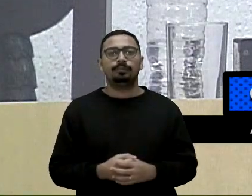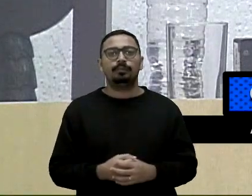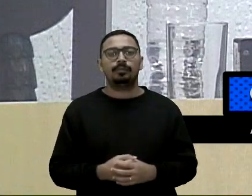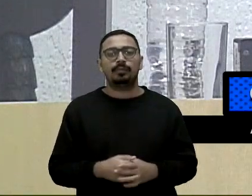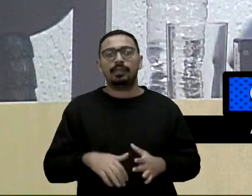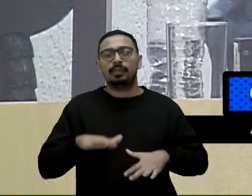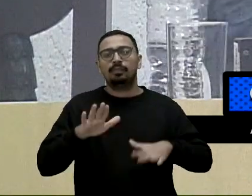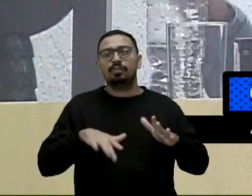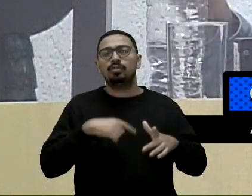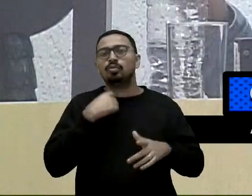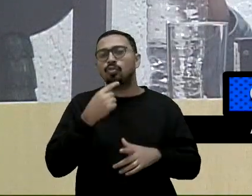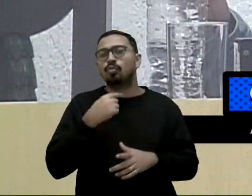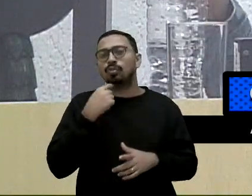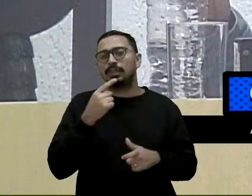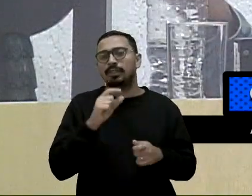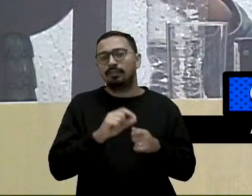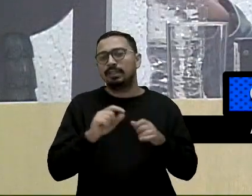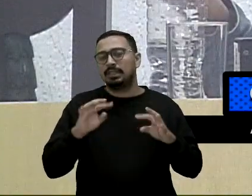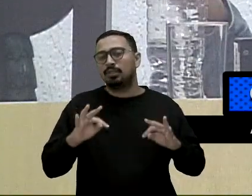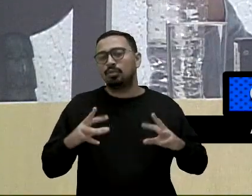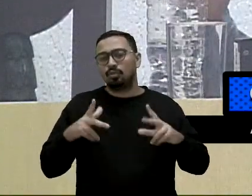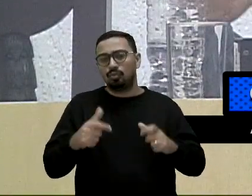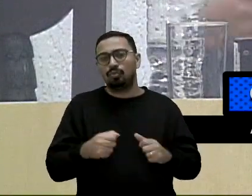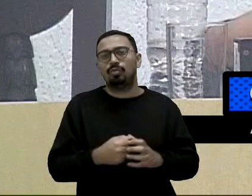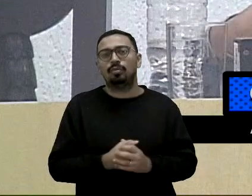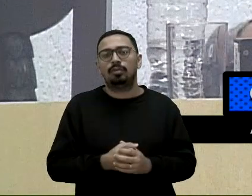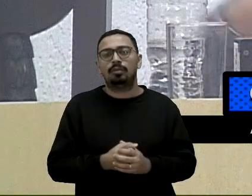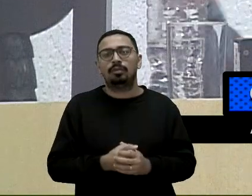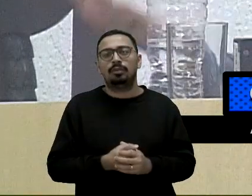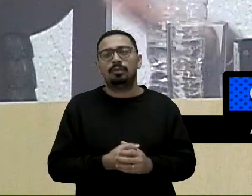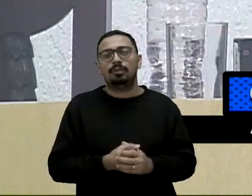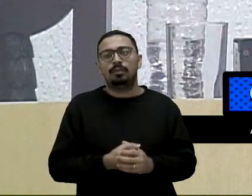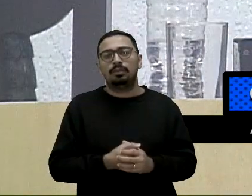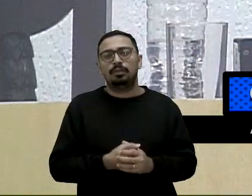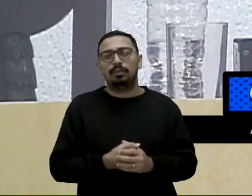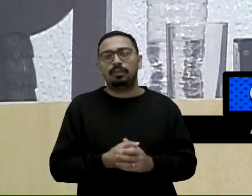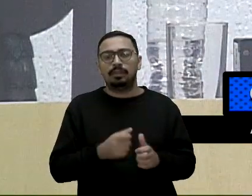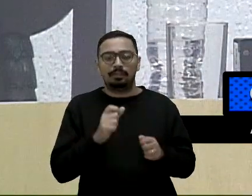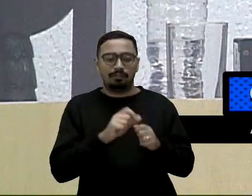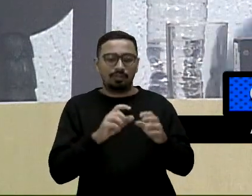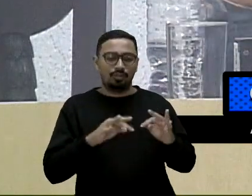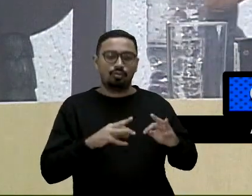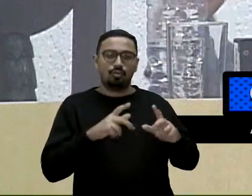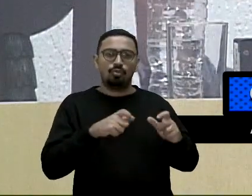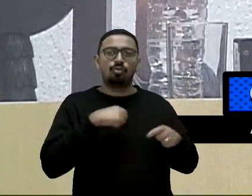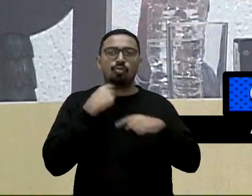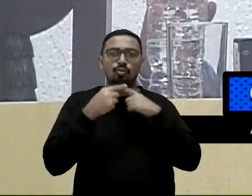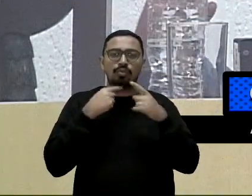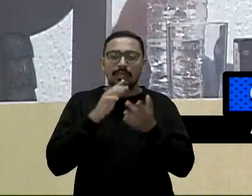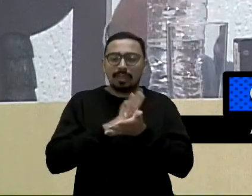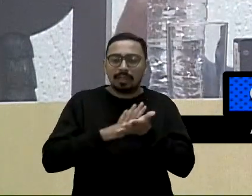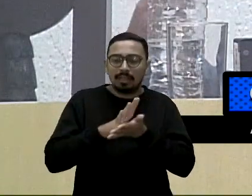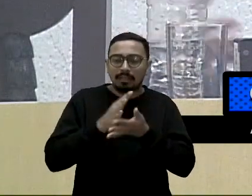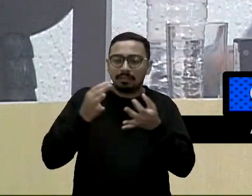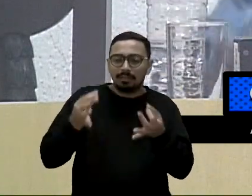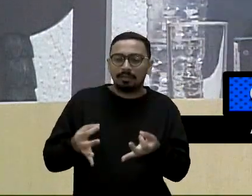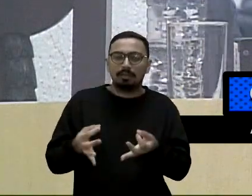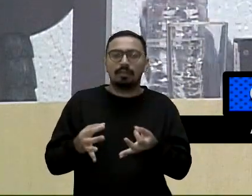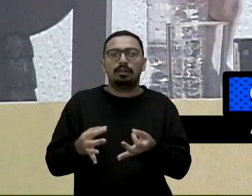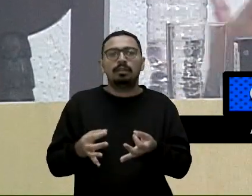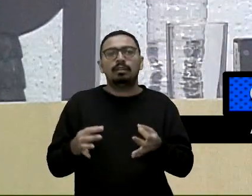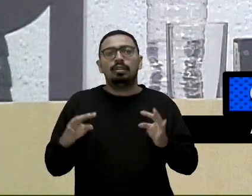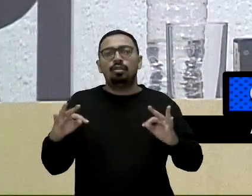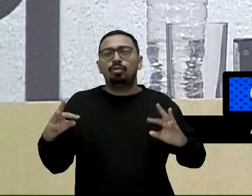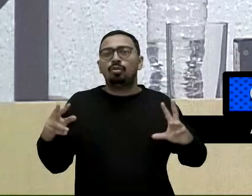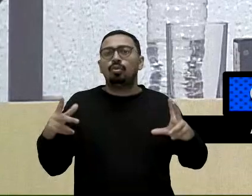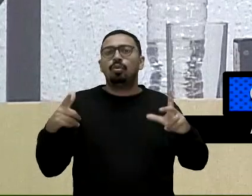para a gente fazer tudo, né? Porque aquilo também, quem faz tudo não faz nada direito. Então, não dá para a gente abraçar